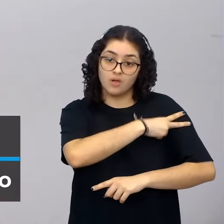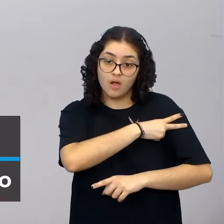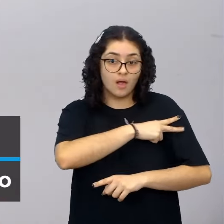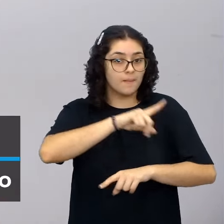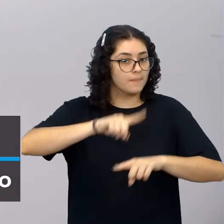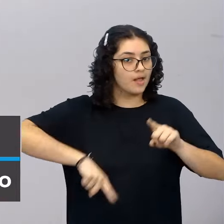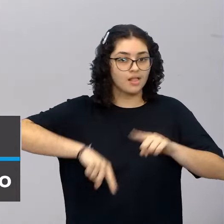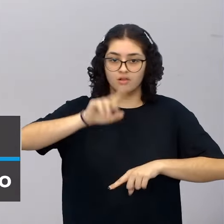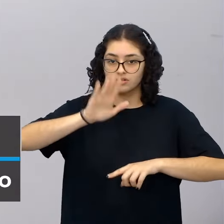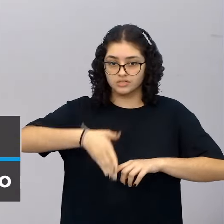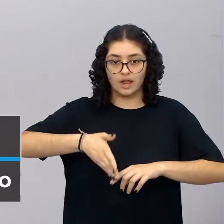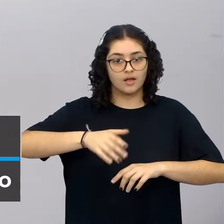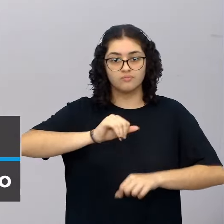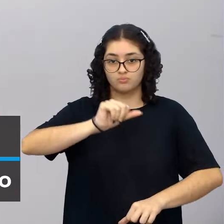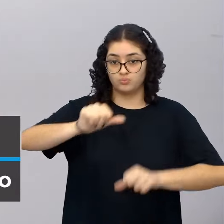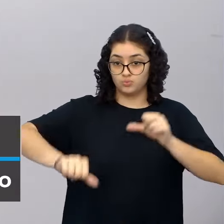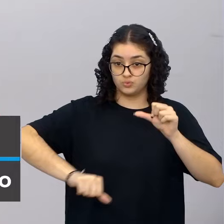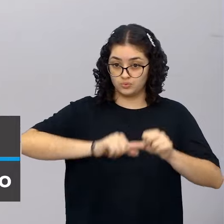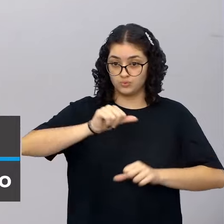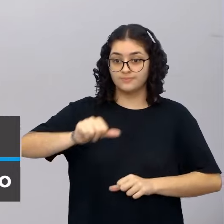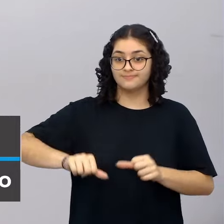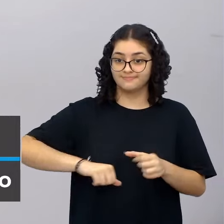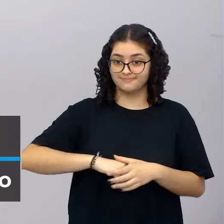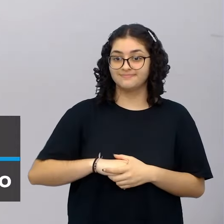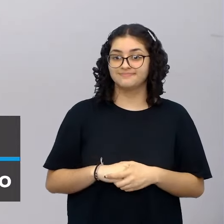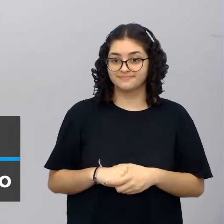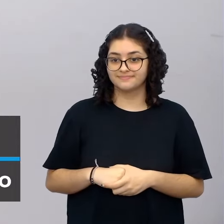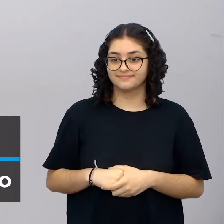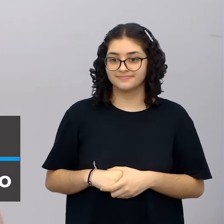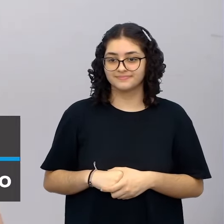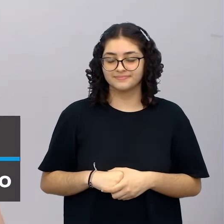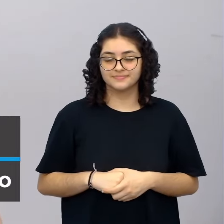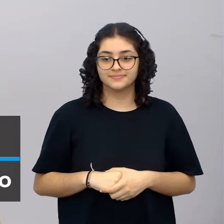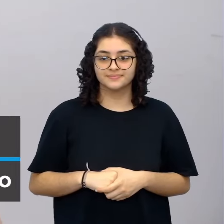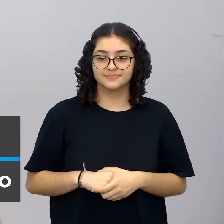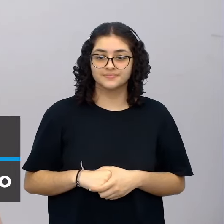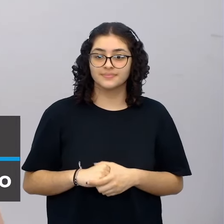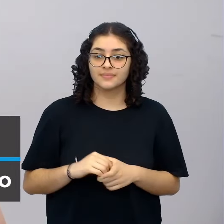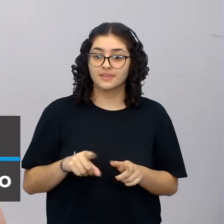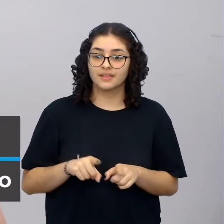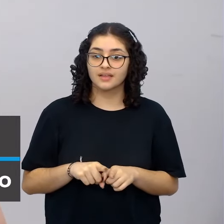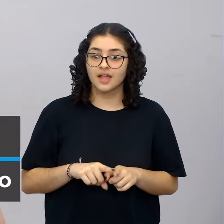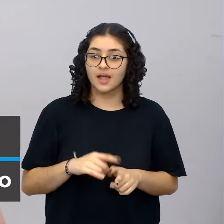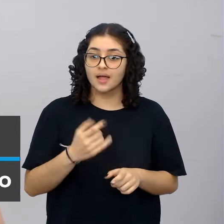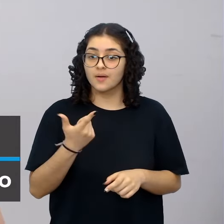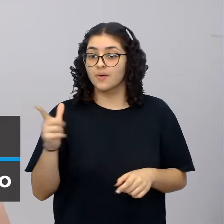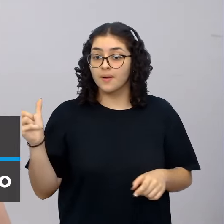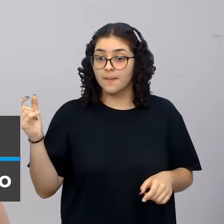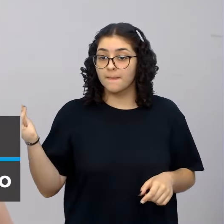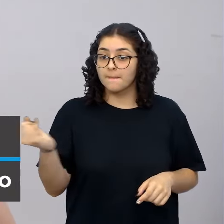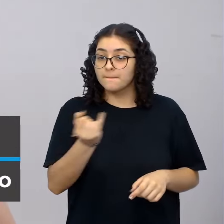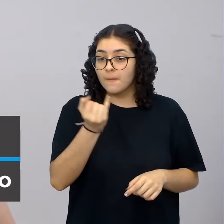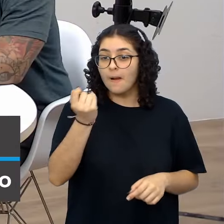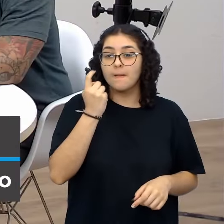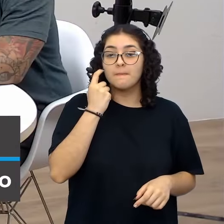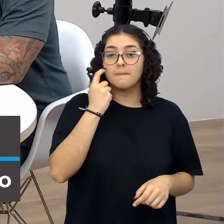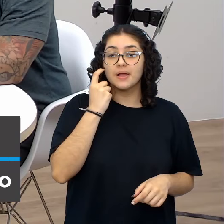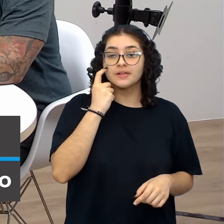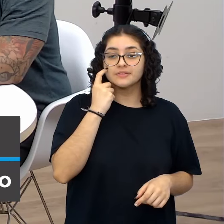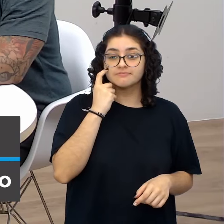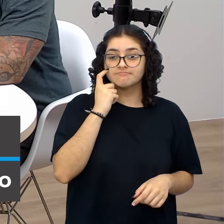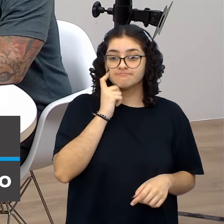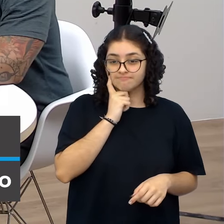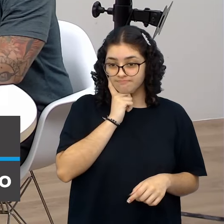material específico do segundo ano, né? Já está em andamento isso. Então, outra coisa importante que nós pensamos é, por